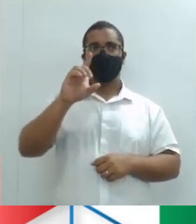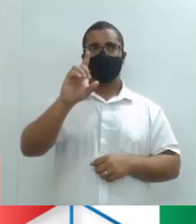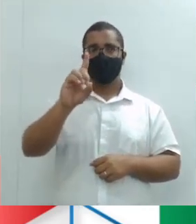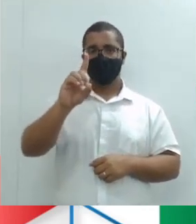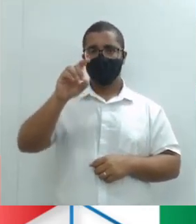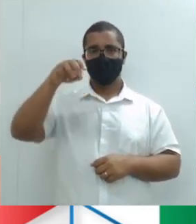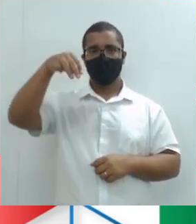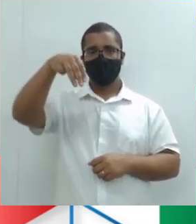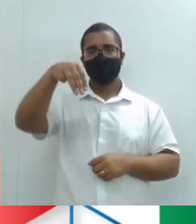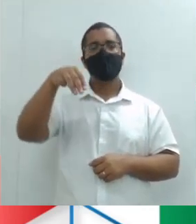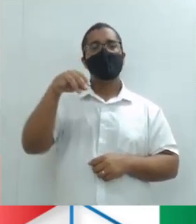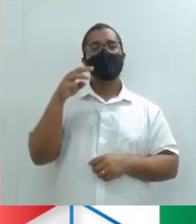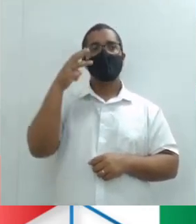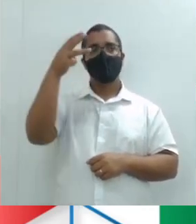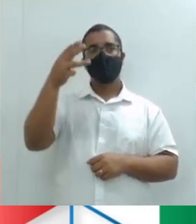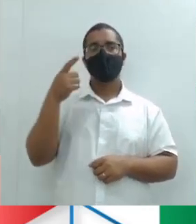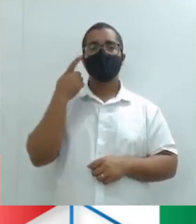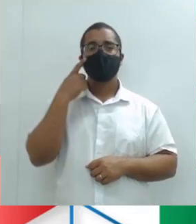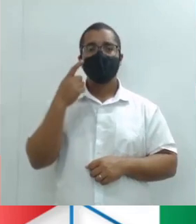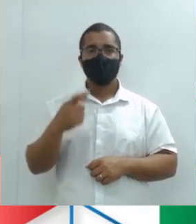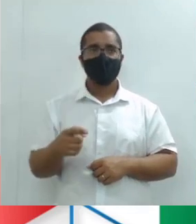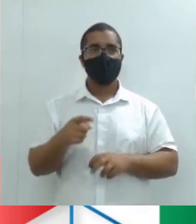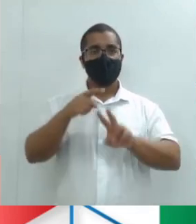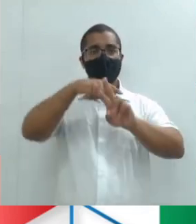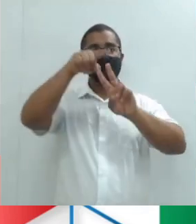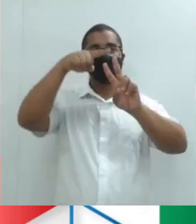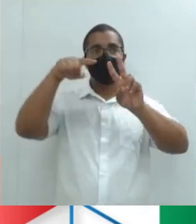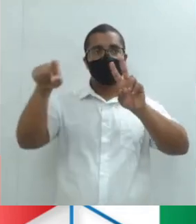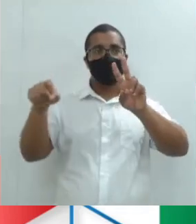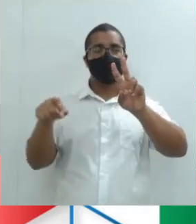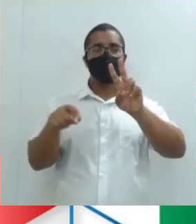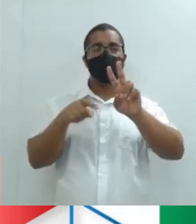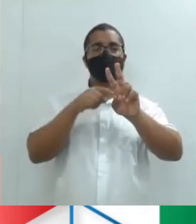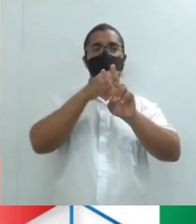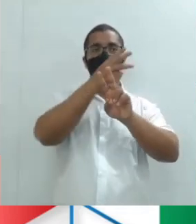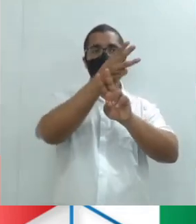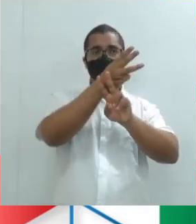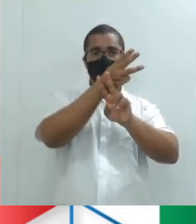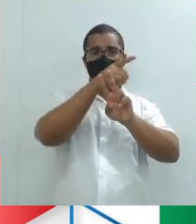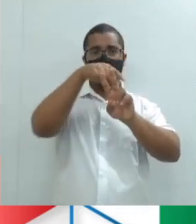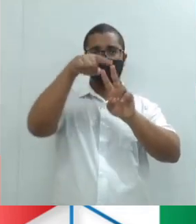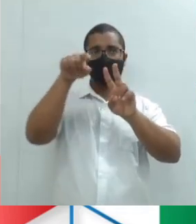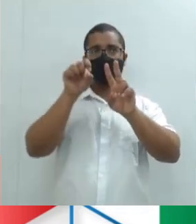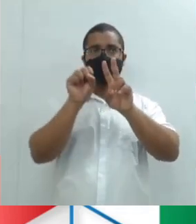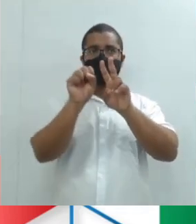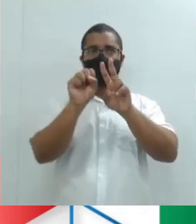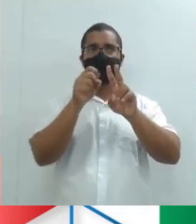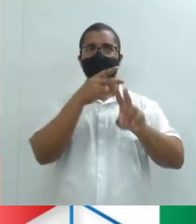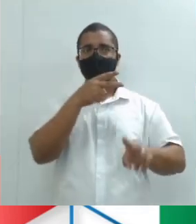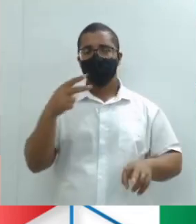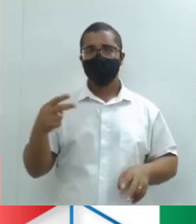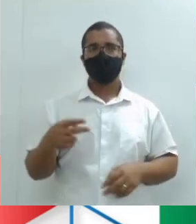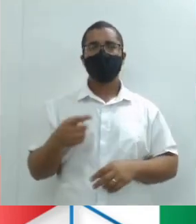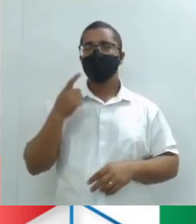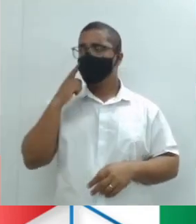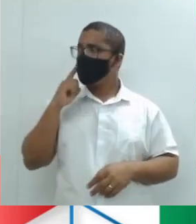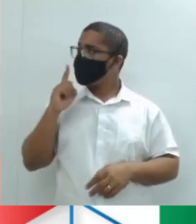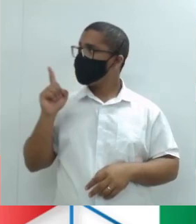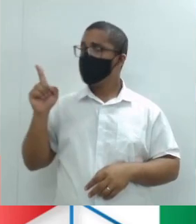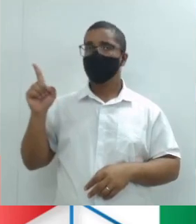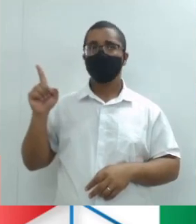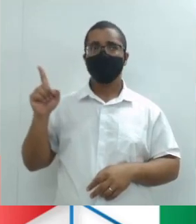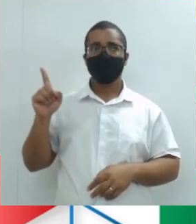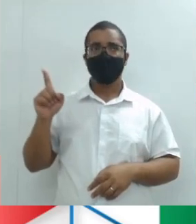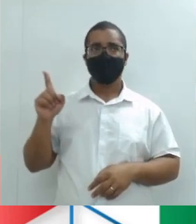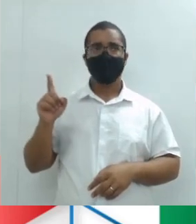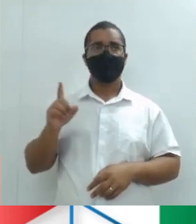vou extrair a raiz cúbica de 8, que eu vou fatorando, vai dar 2 vezes 2 vezes 2, e aí simplificando, nós